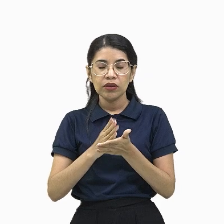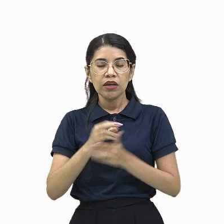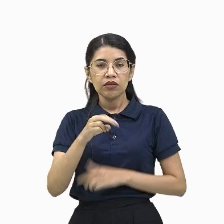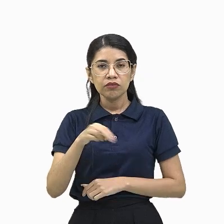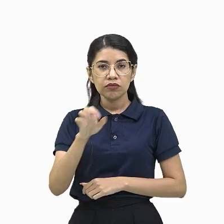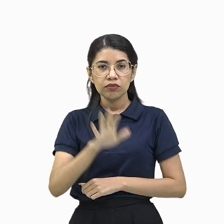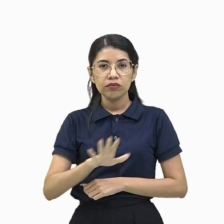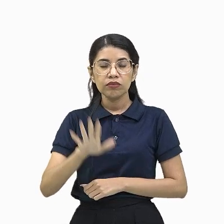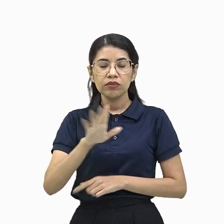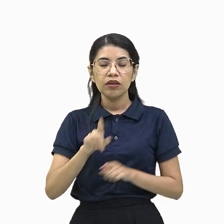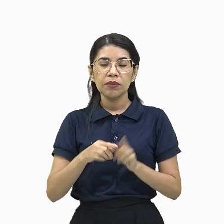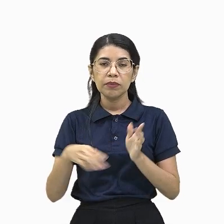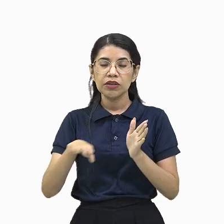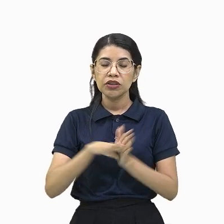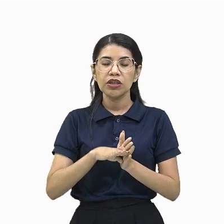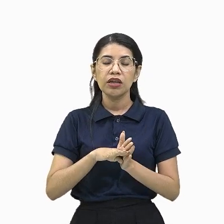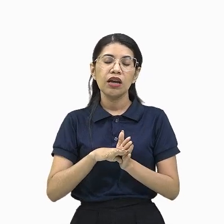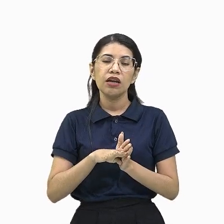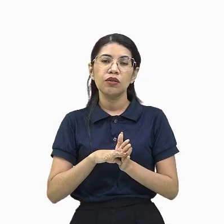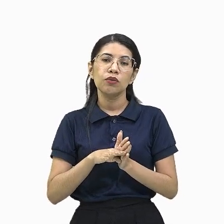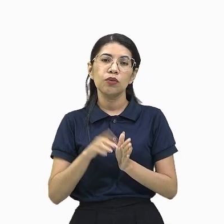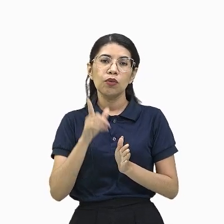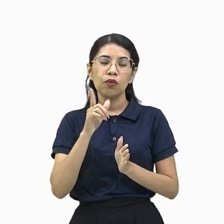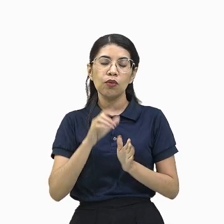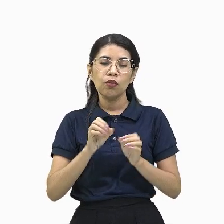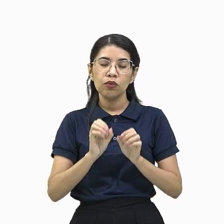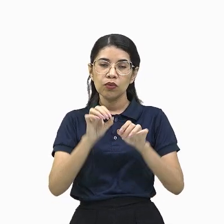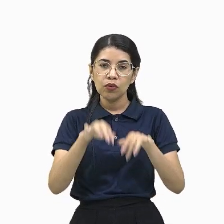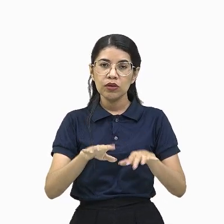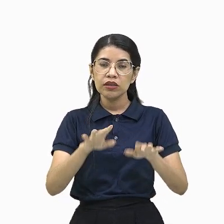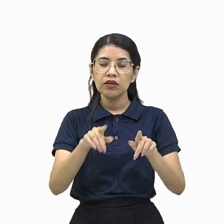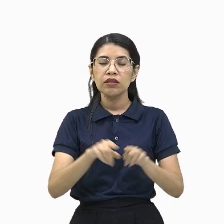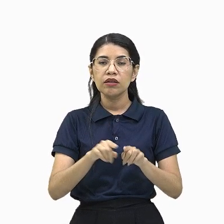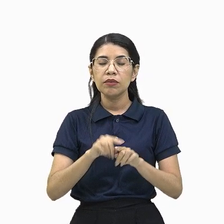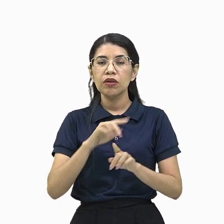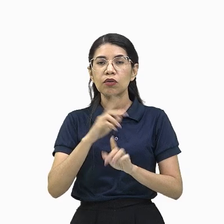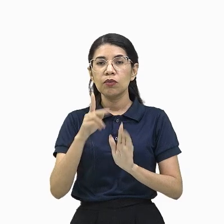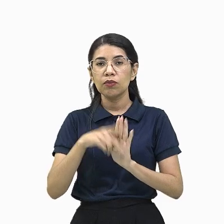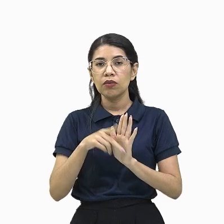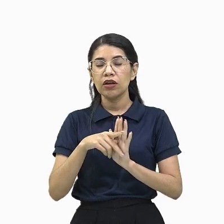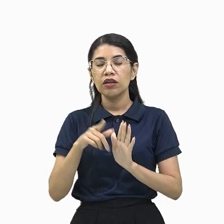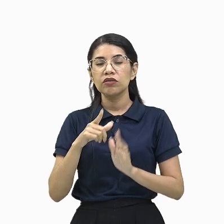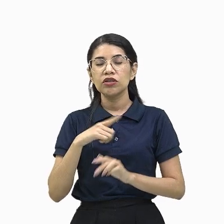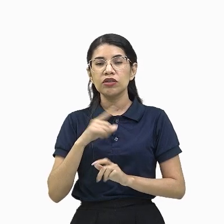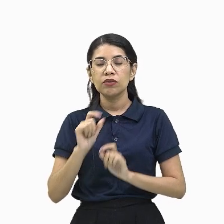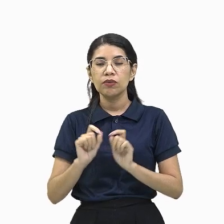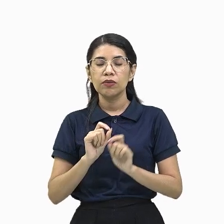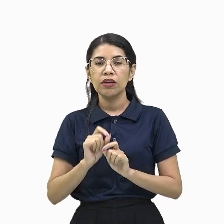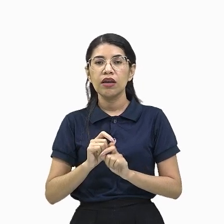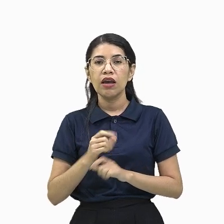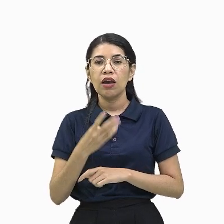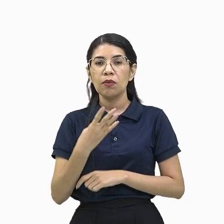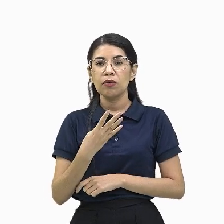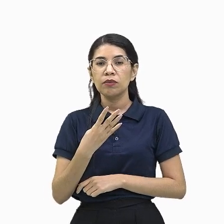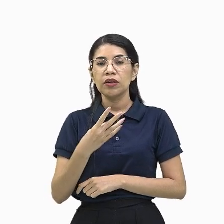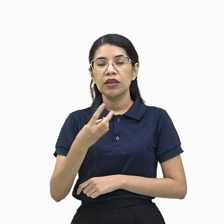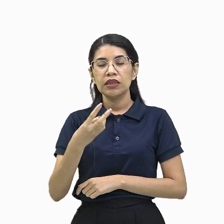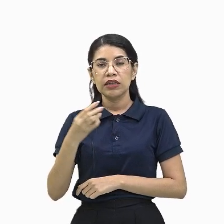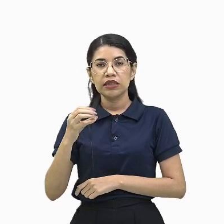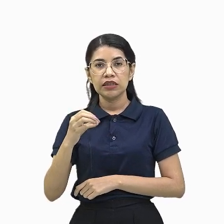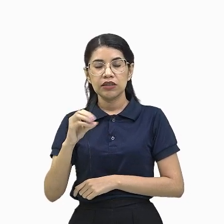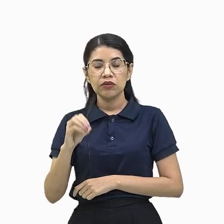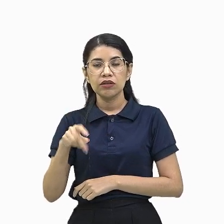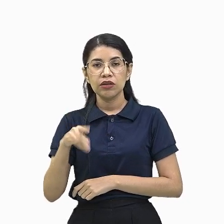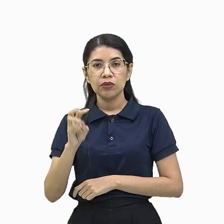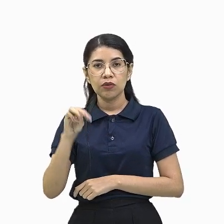o Oceano Pacífico. Seu projeto previa mais de 4.200 quilômetros de extensão, ou